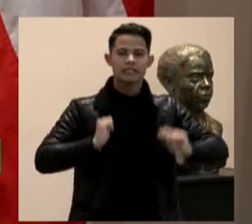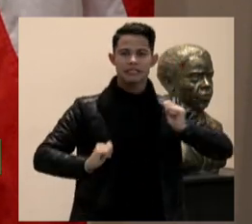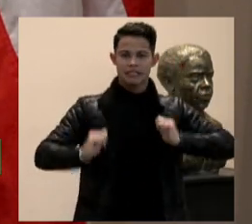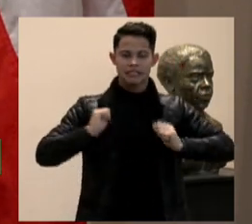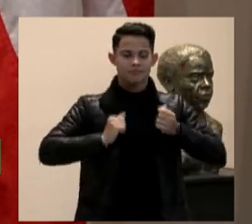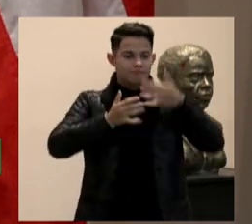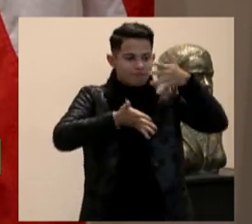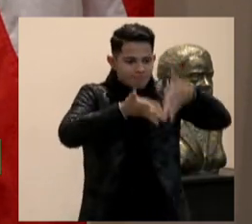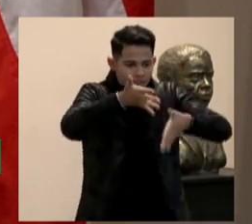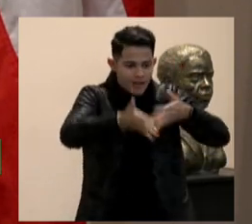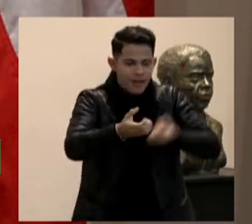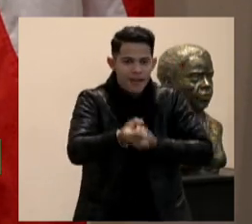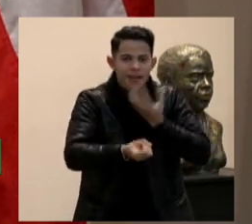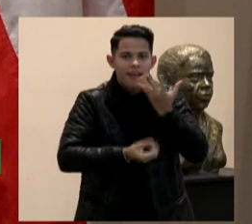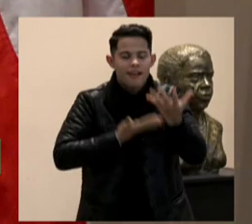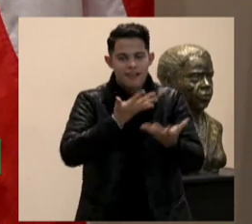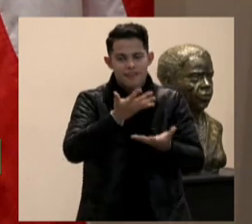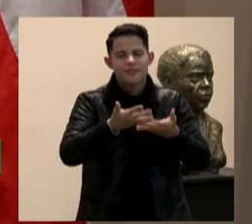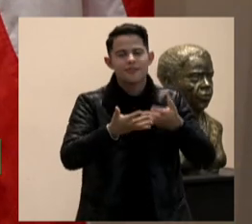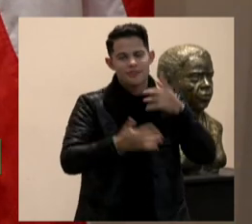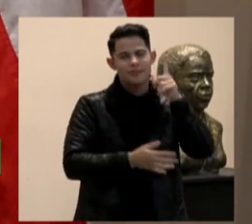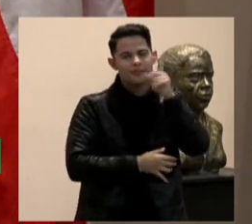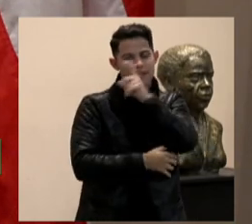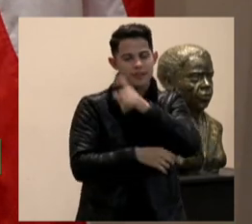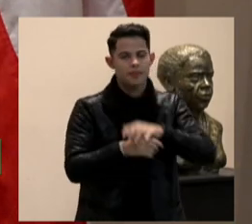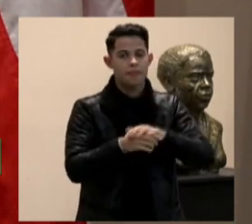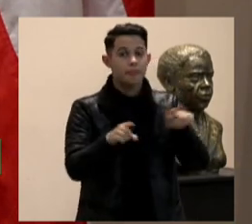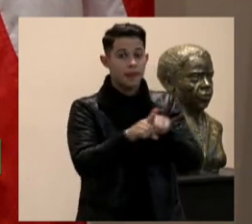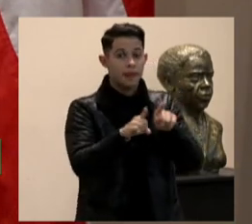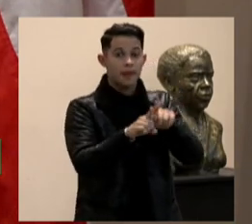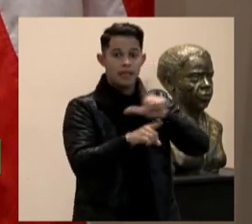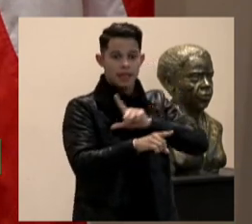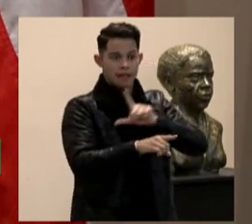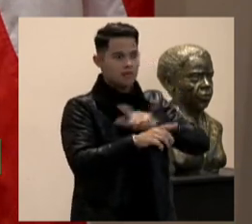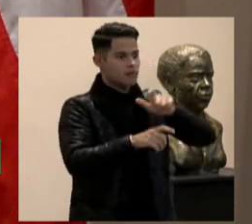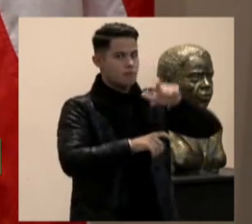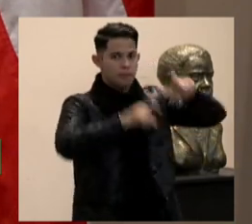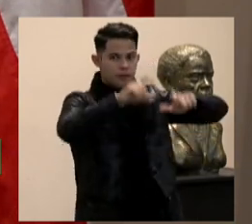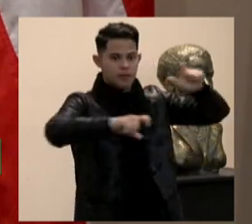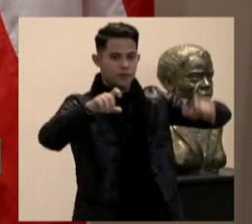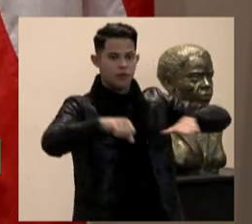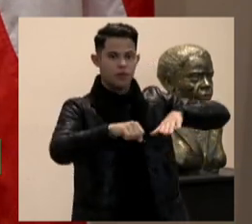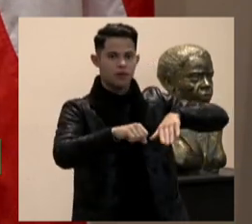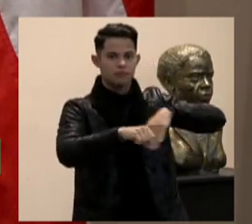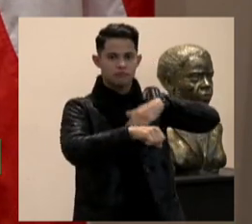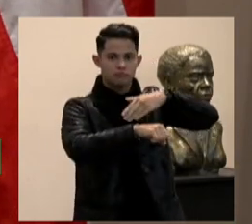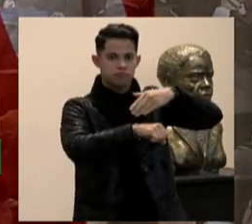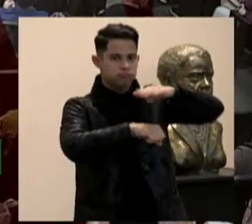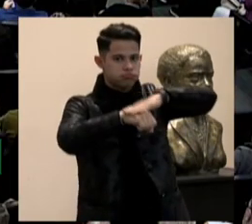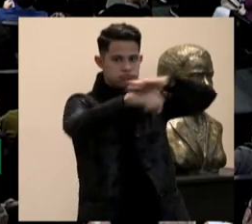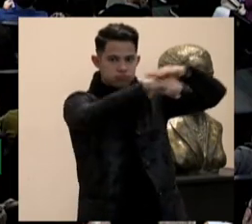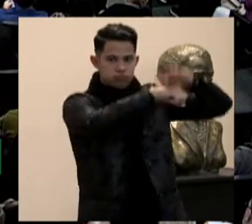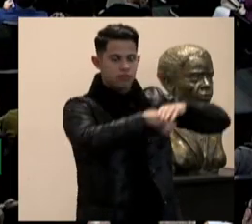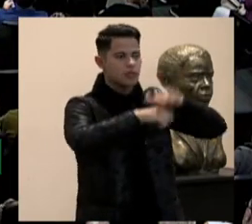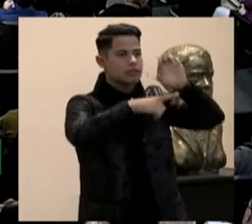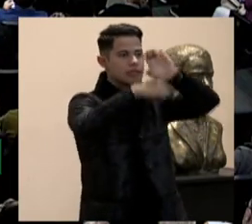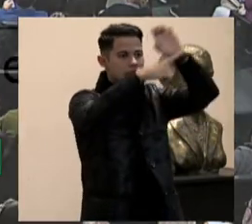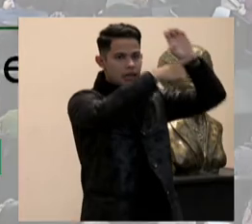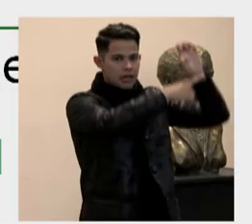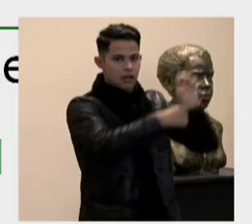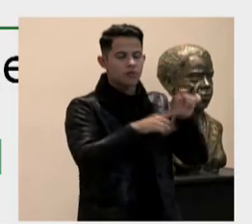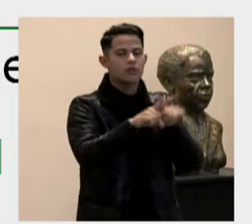teve delegados de diferentes estados e do Distrito Federal, uma apreciação nesta plenária de mais